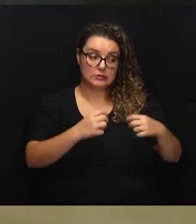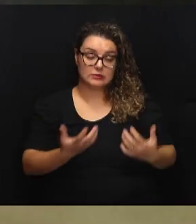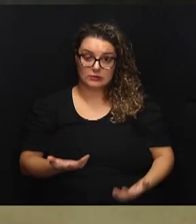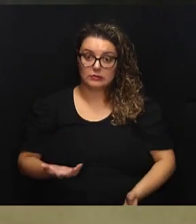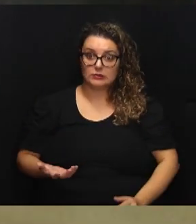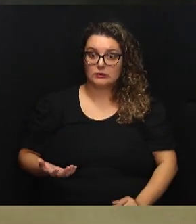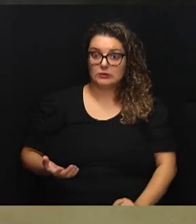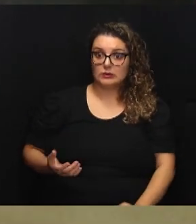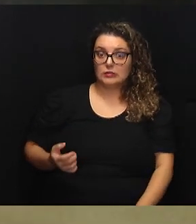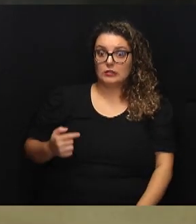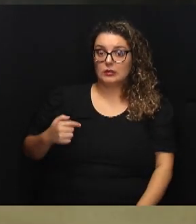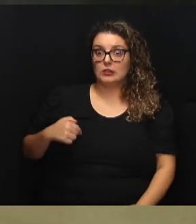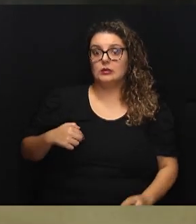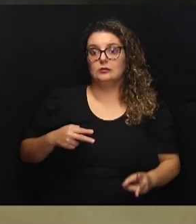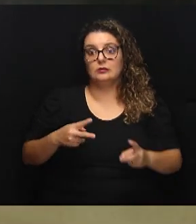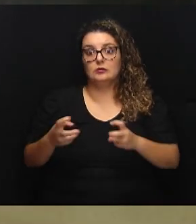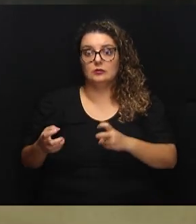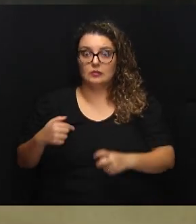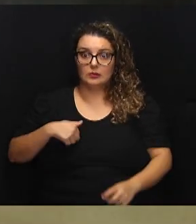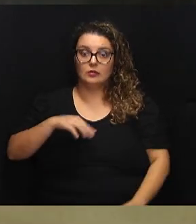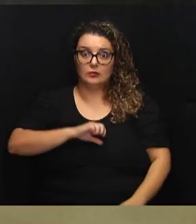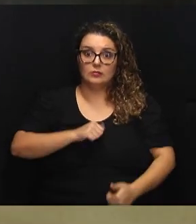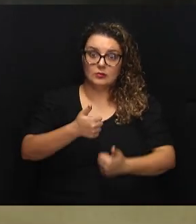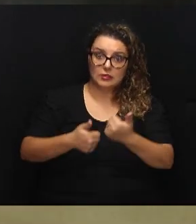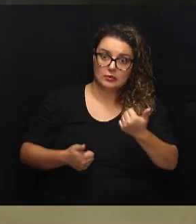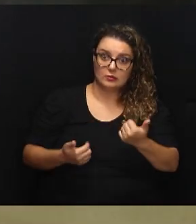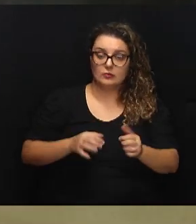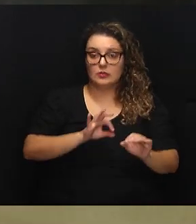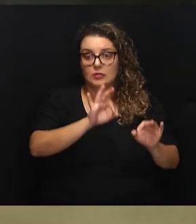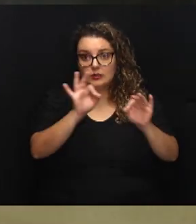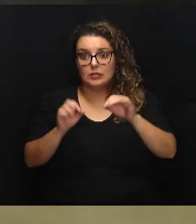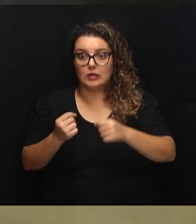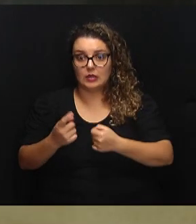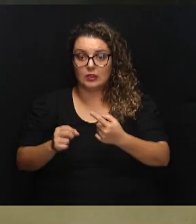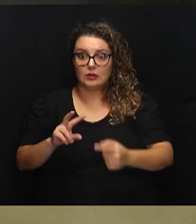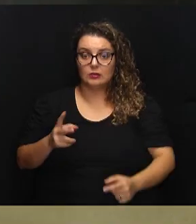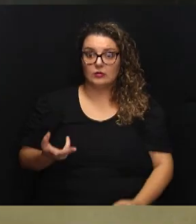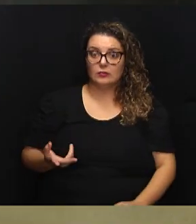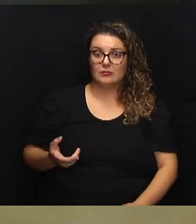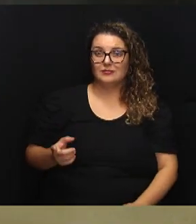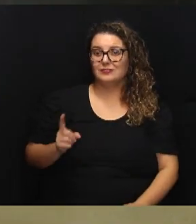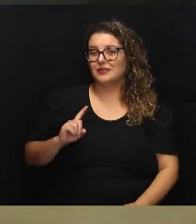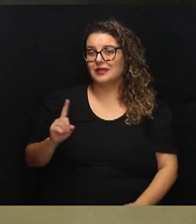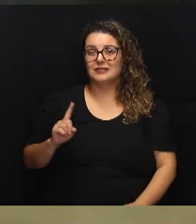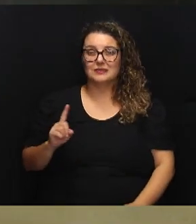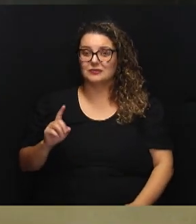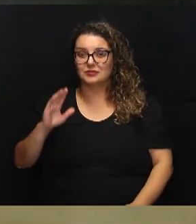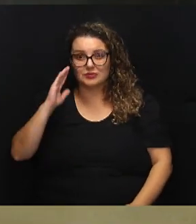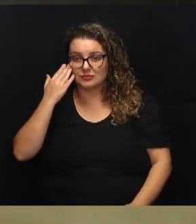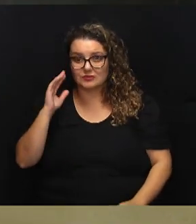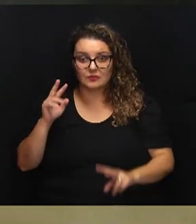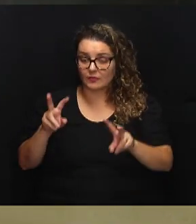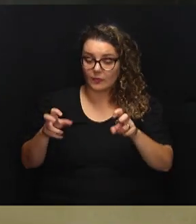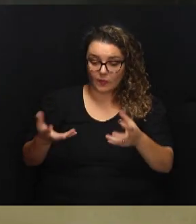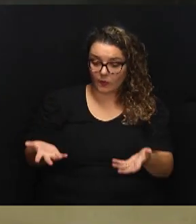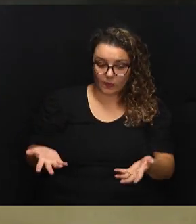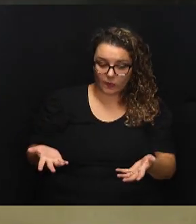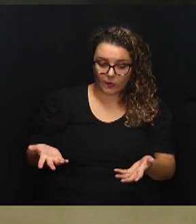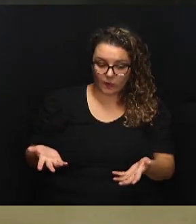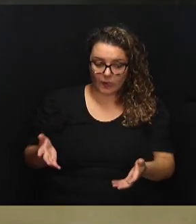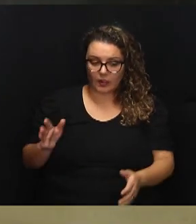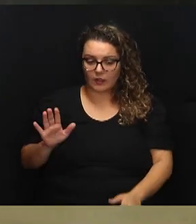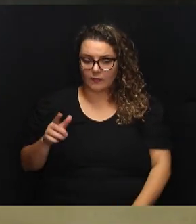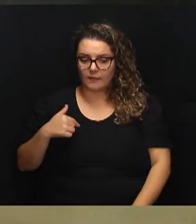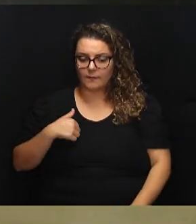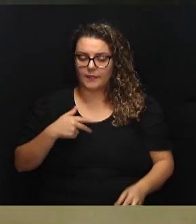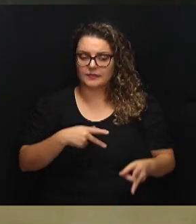que eu gosto de futebol, assisto algumas vezes, mas não sou entendedora do assunto, né, mas a gente